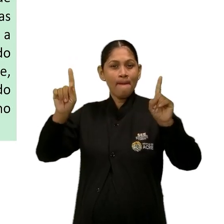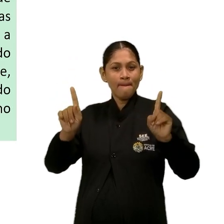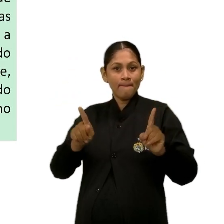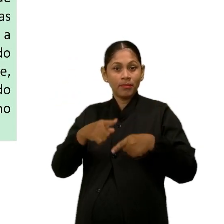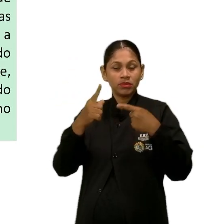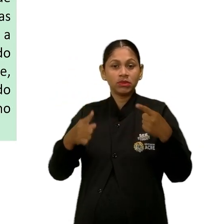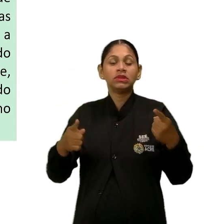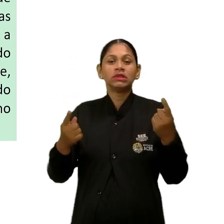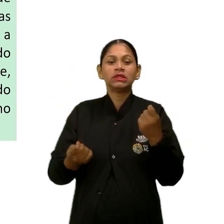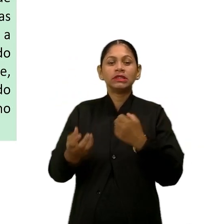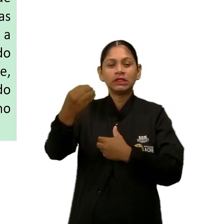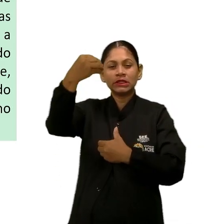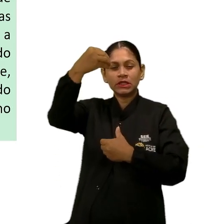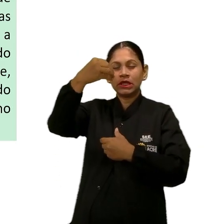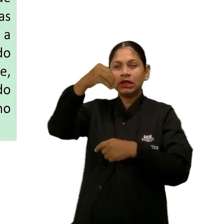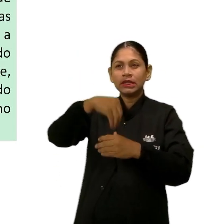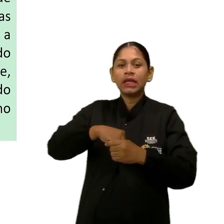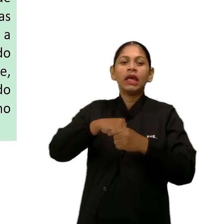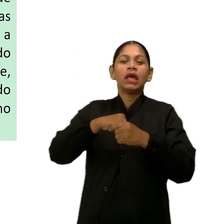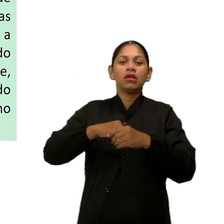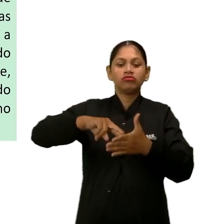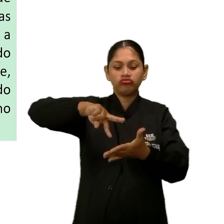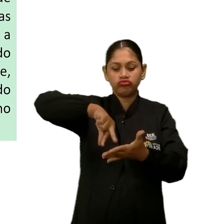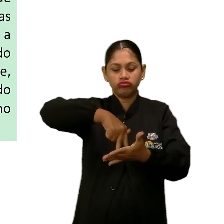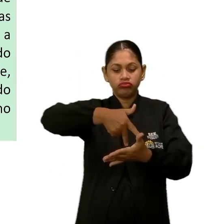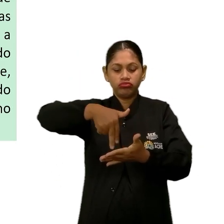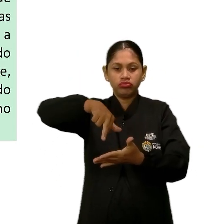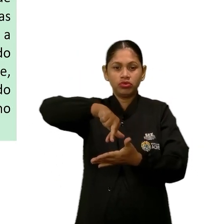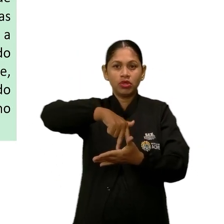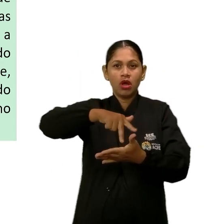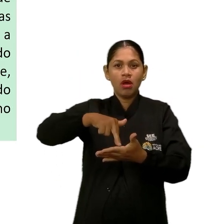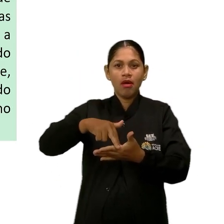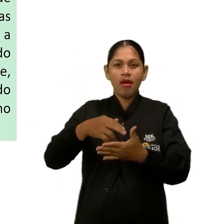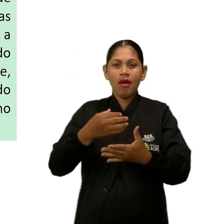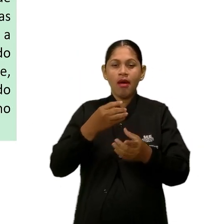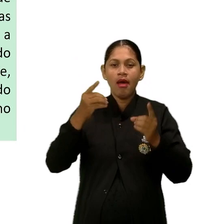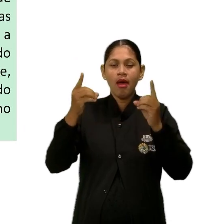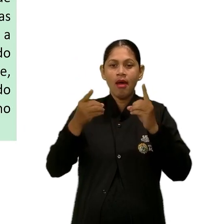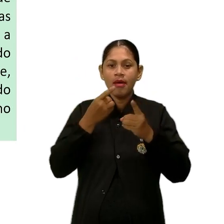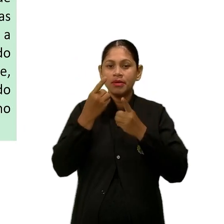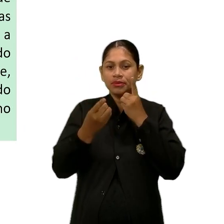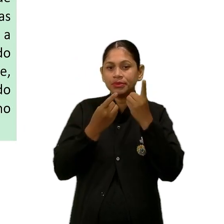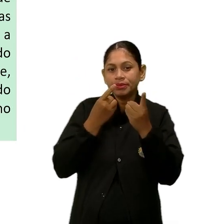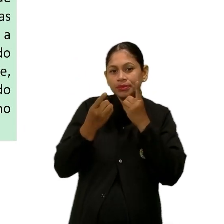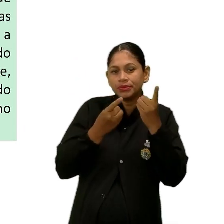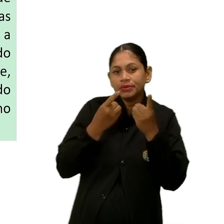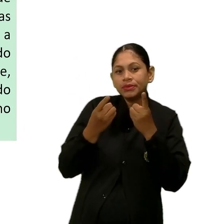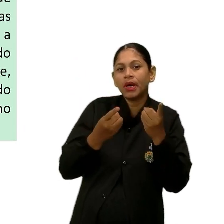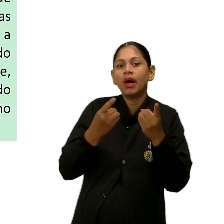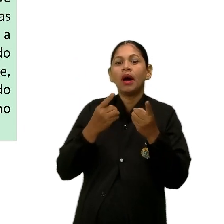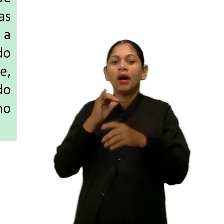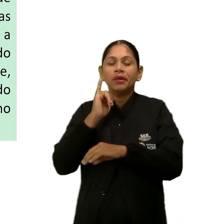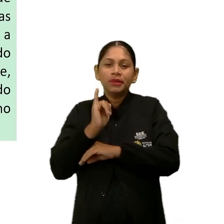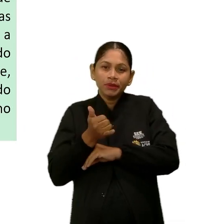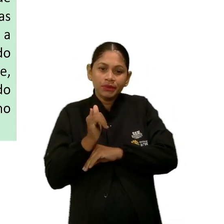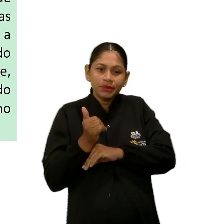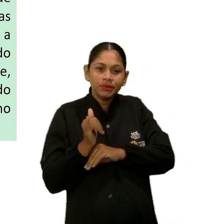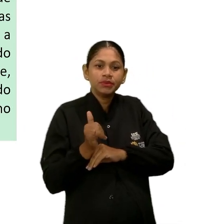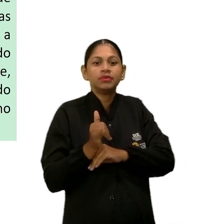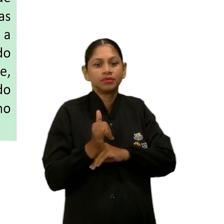gêneros que combinam canções, dança e diálogos, criando narrativas vibrantes que expressam emoções de